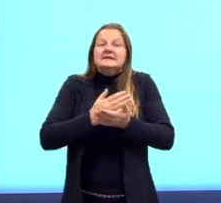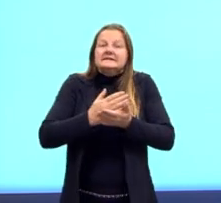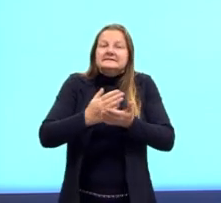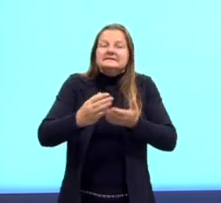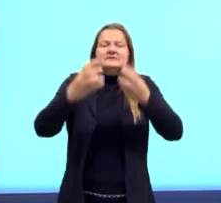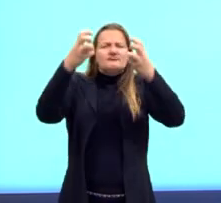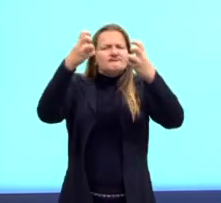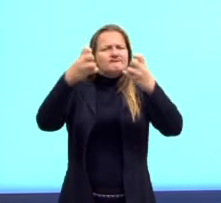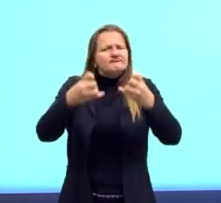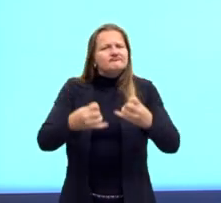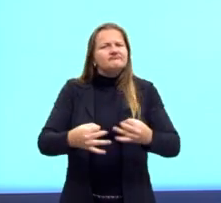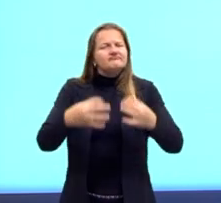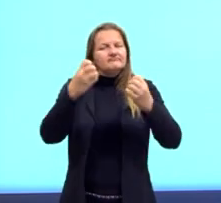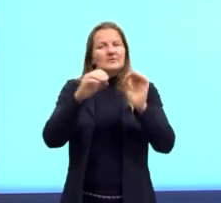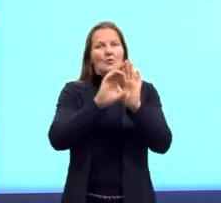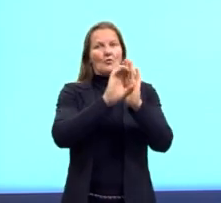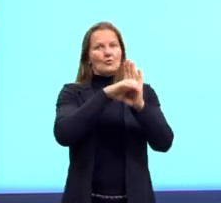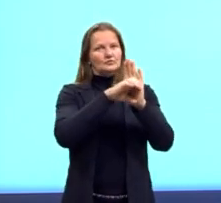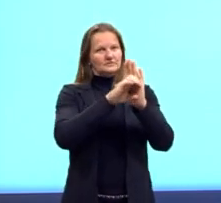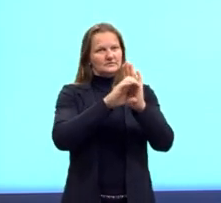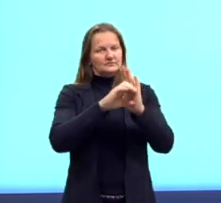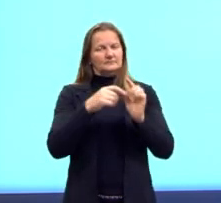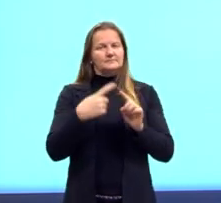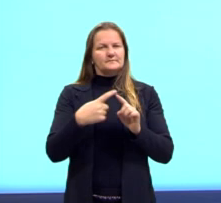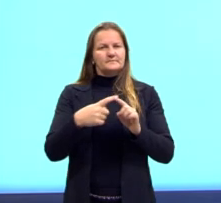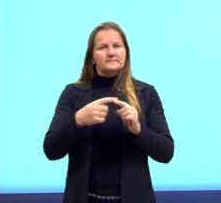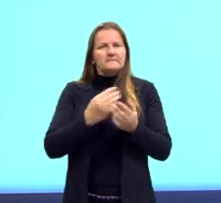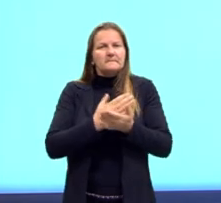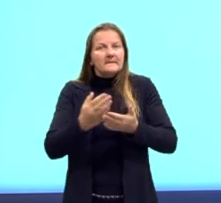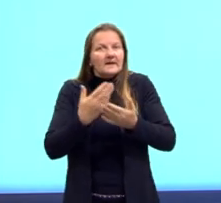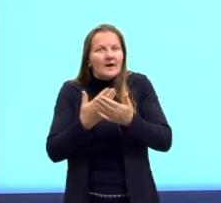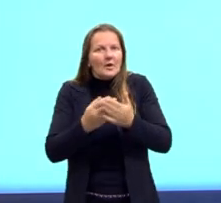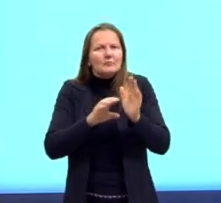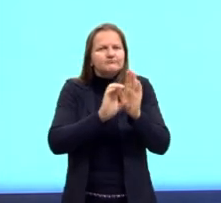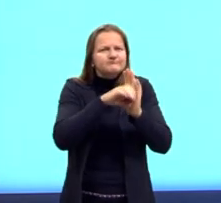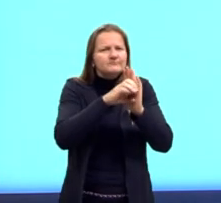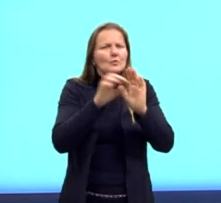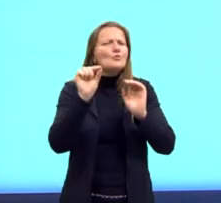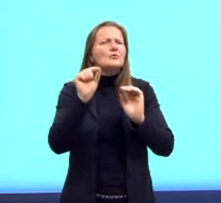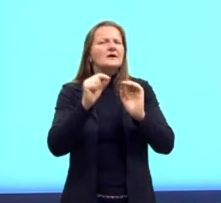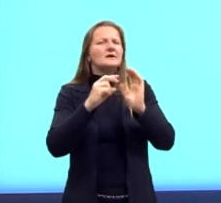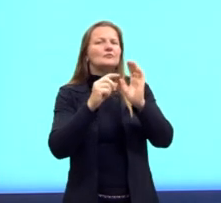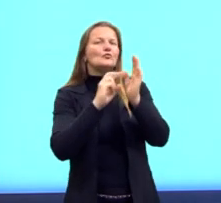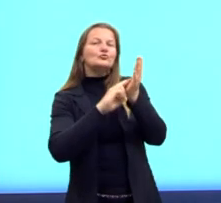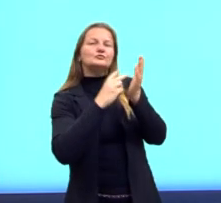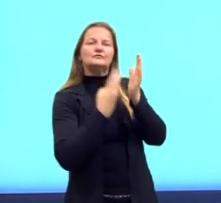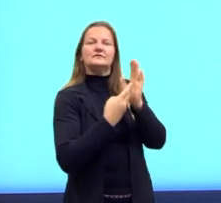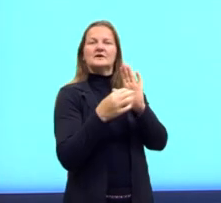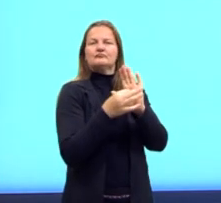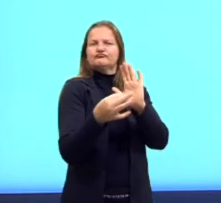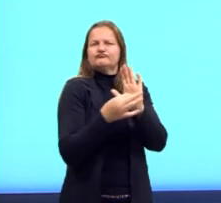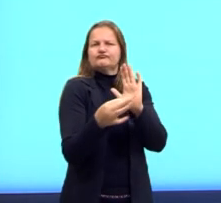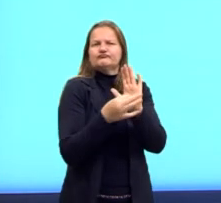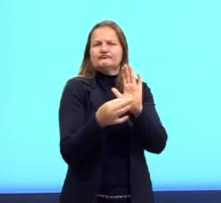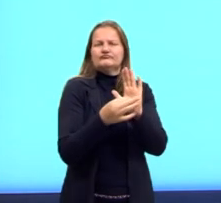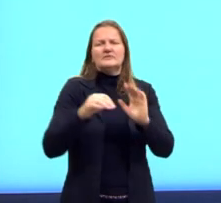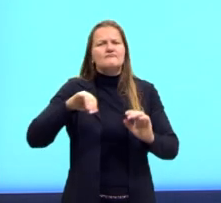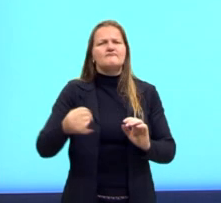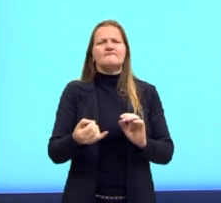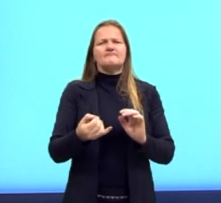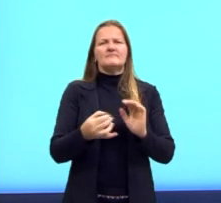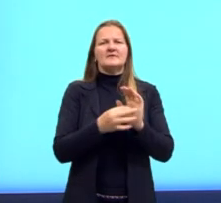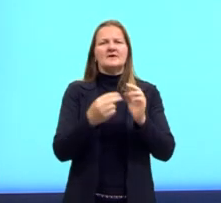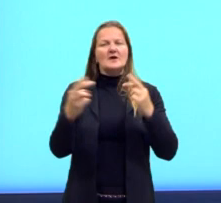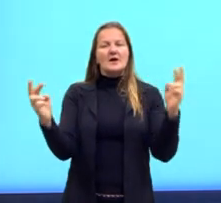começar explicando o nosso conceito né O que que é argumentar argumentar e a capacidade de